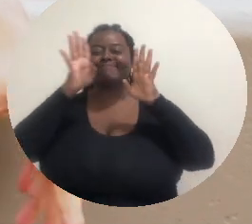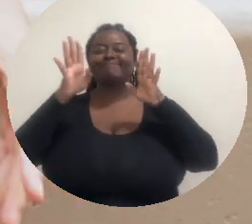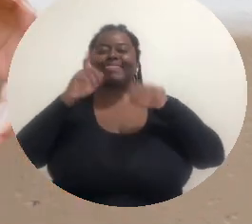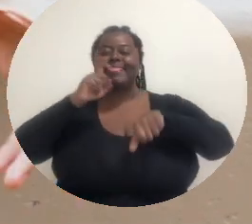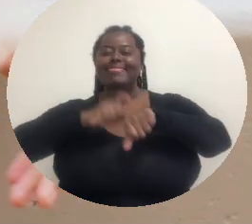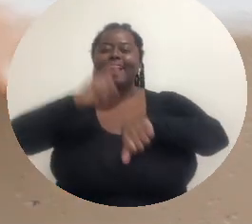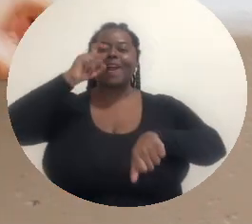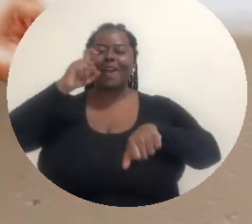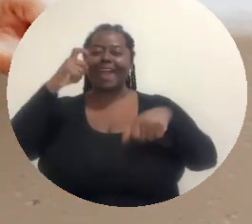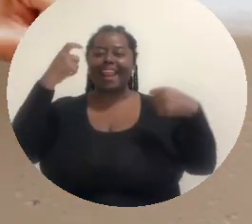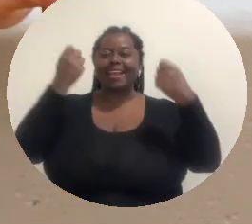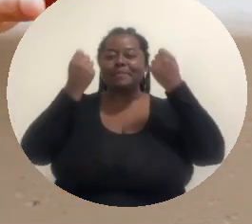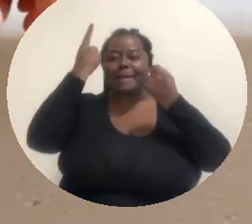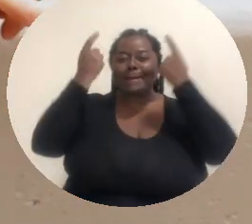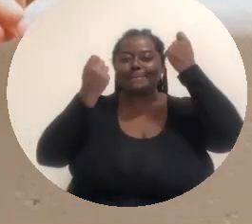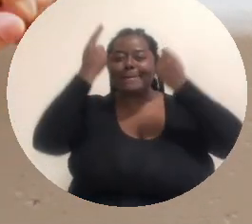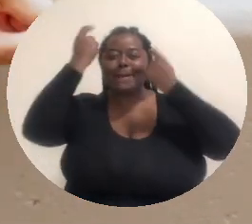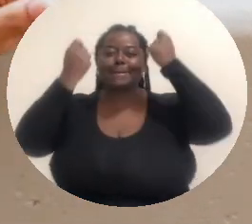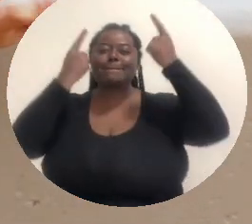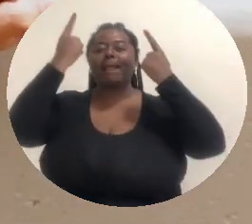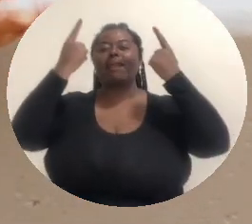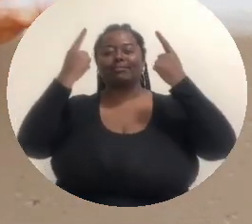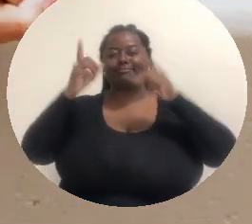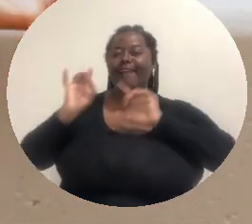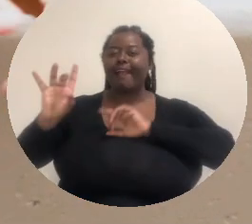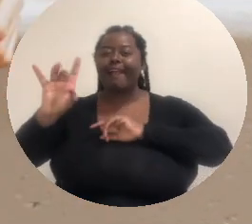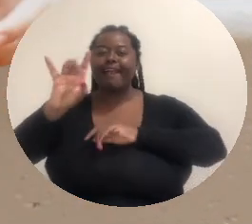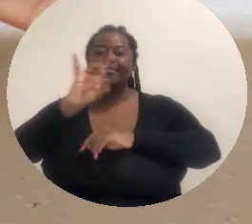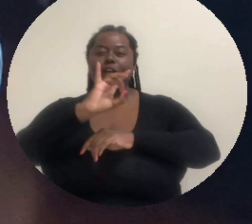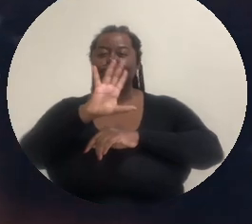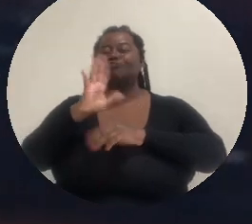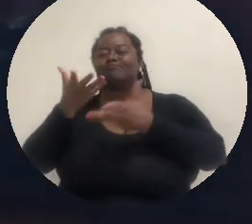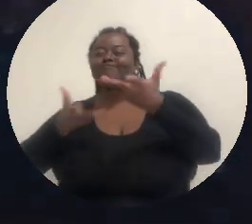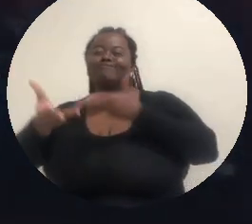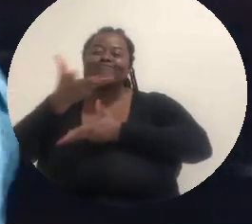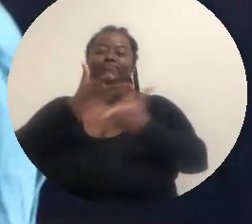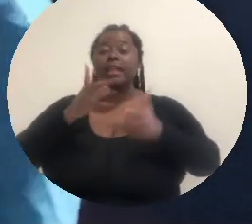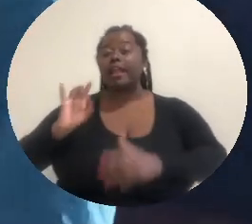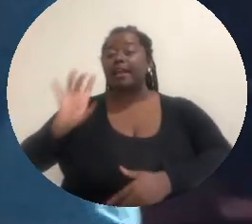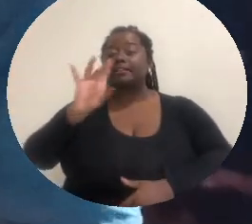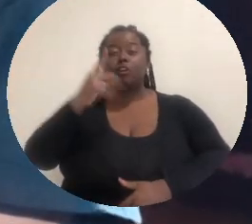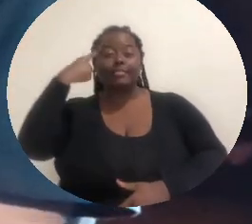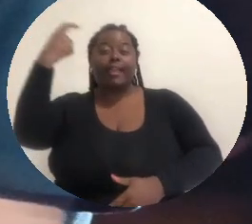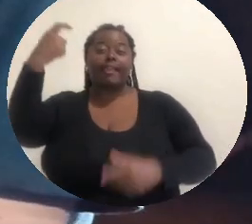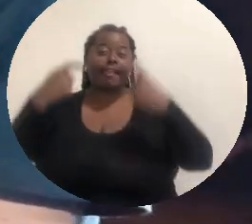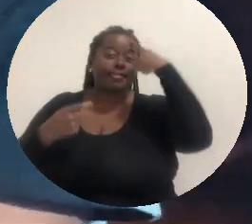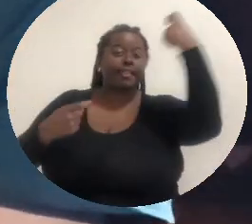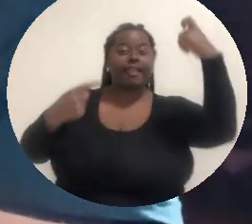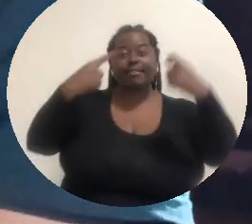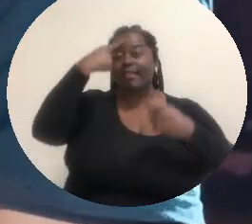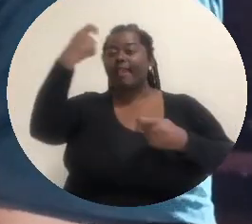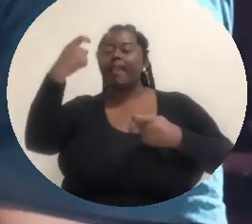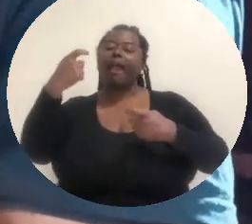conseguiu conciliar os pensamentos de cada um, as indicações de cada um tinha uma ideia e falava,